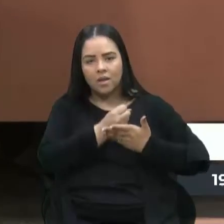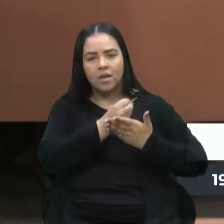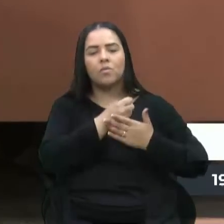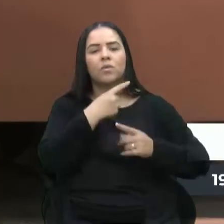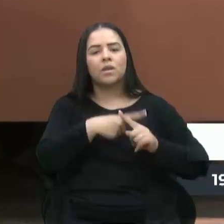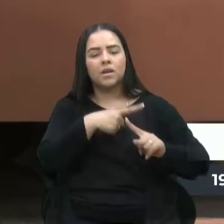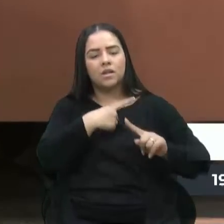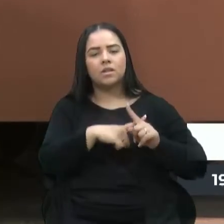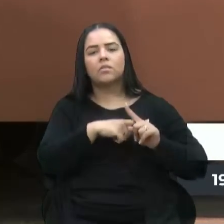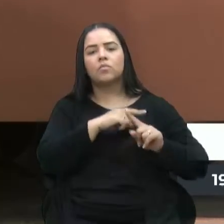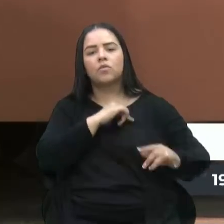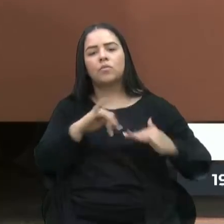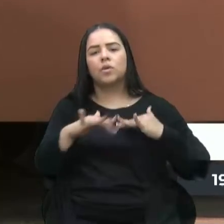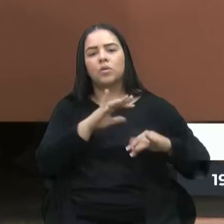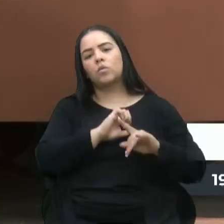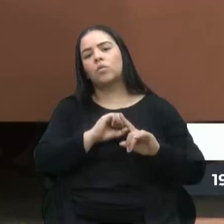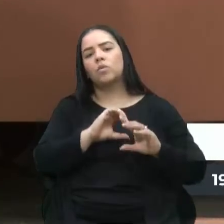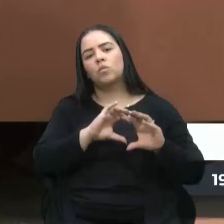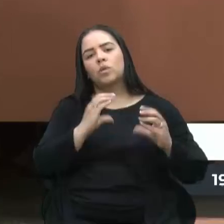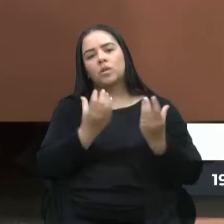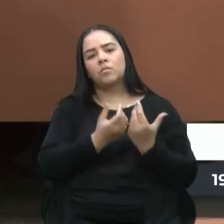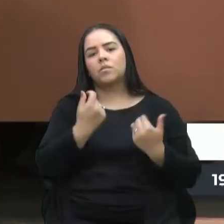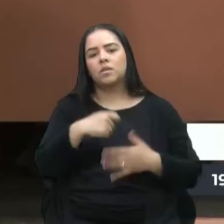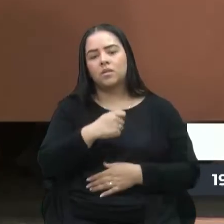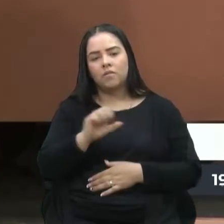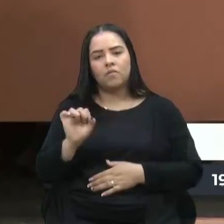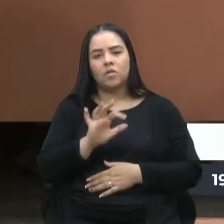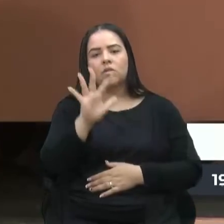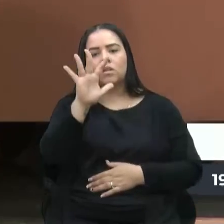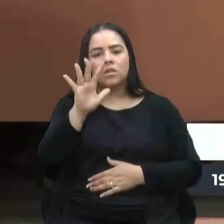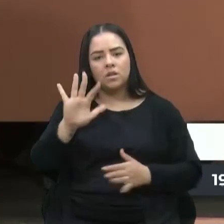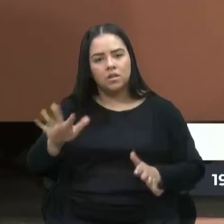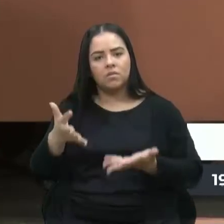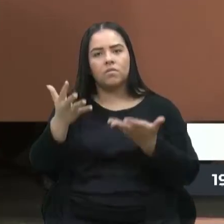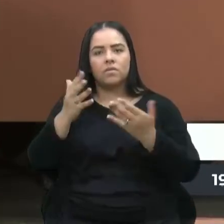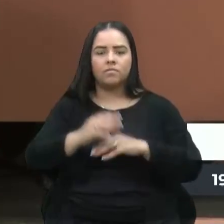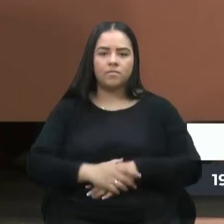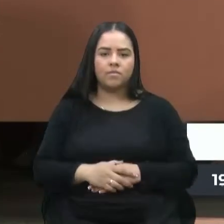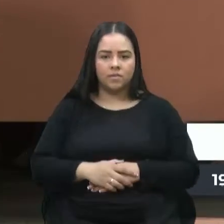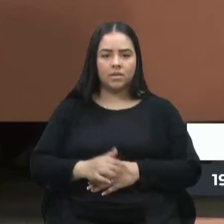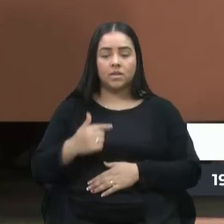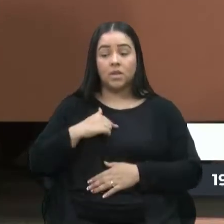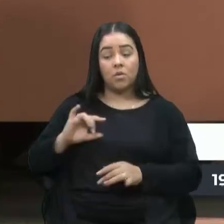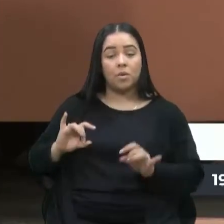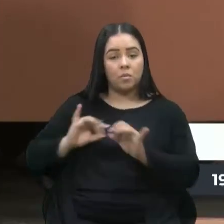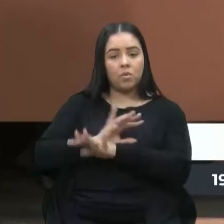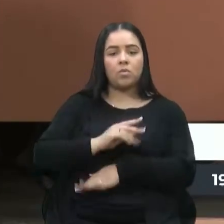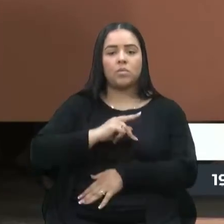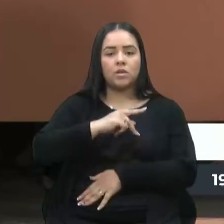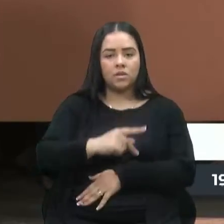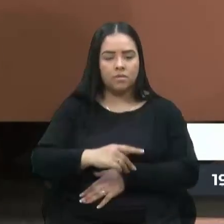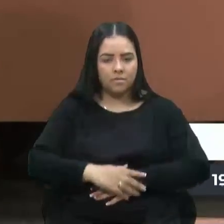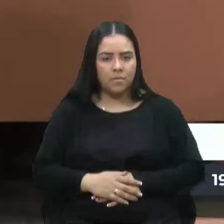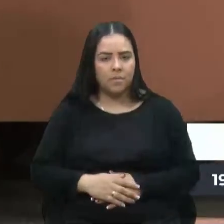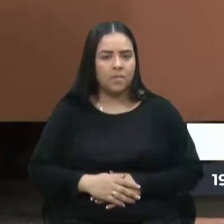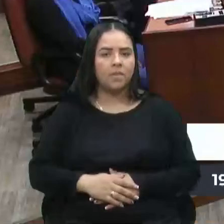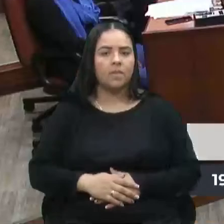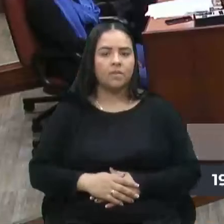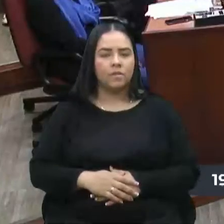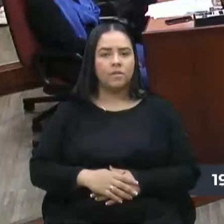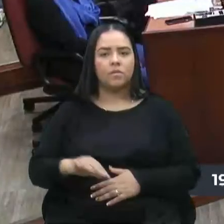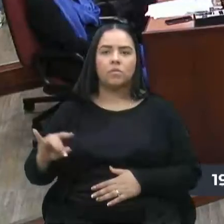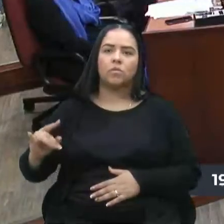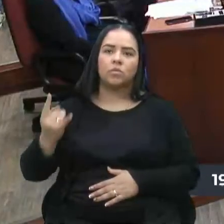comunitário deve ser prestigiado valores lá e incentivado era isso meu muito obrigado a concluir Presidente a quero deixar aqui uma última